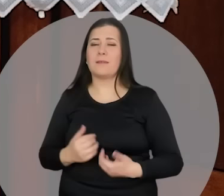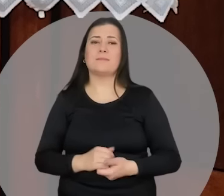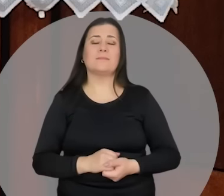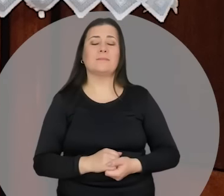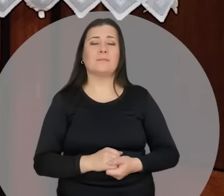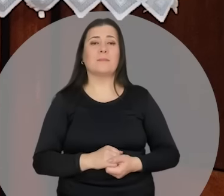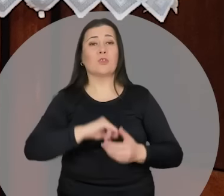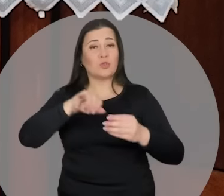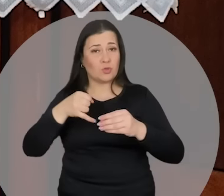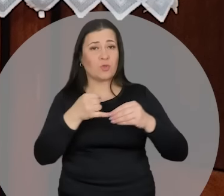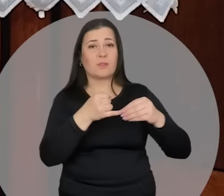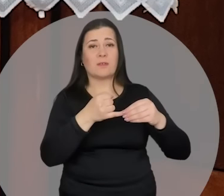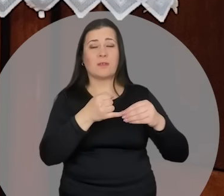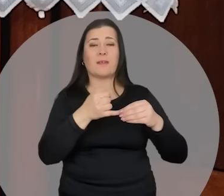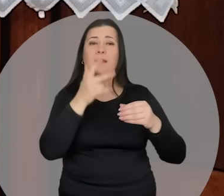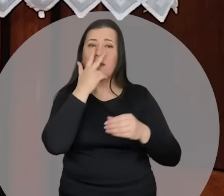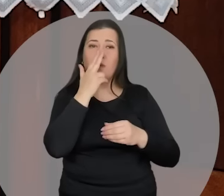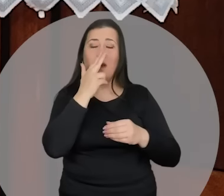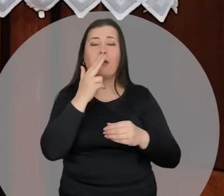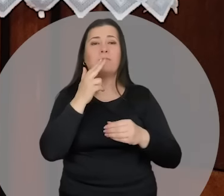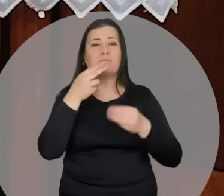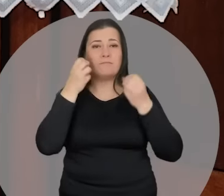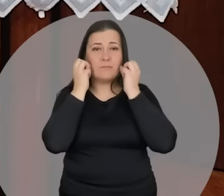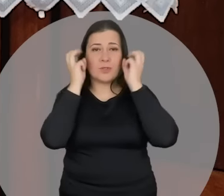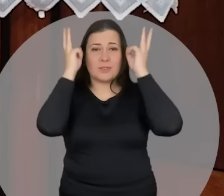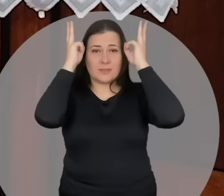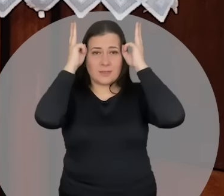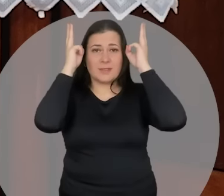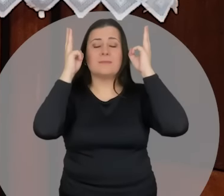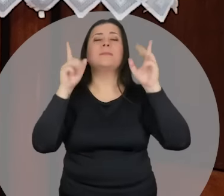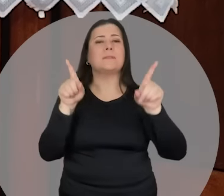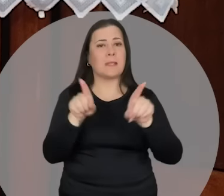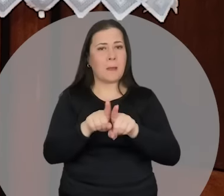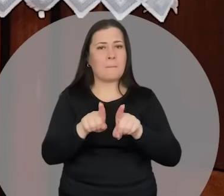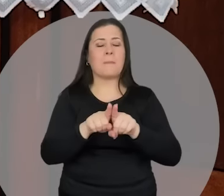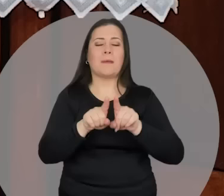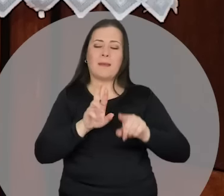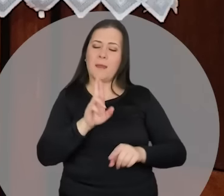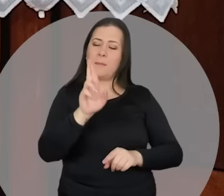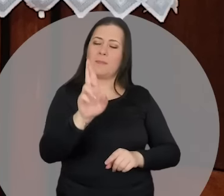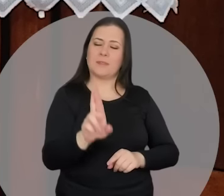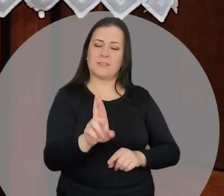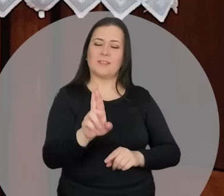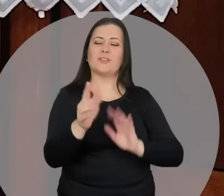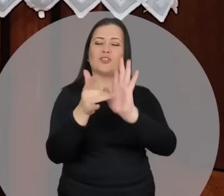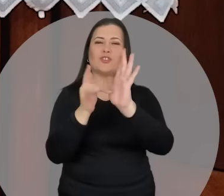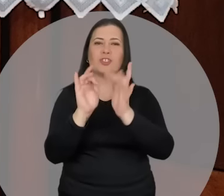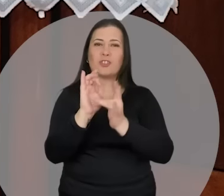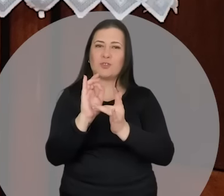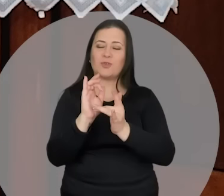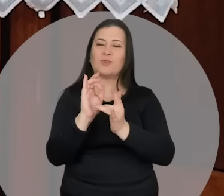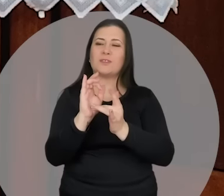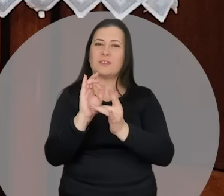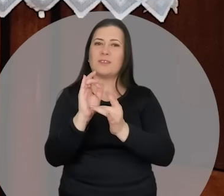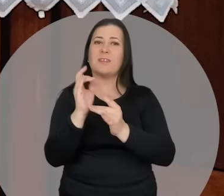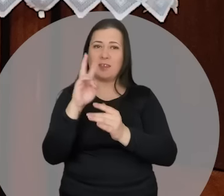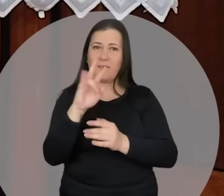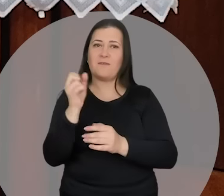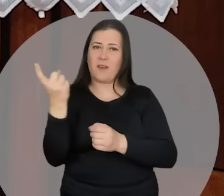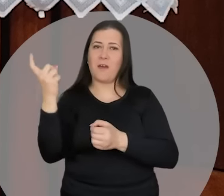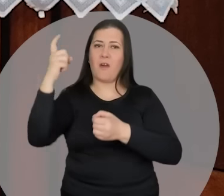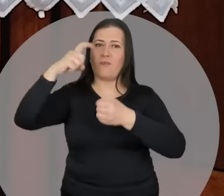como Moisés, representam Jesus que há de vir. Em Jesus, o discurso e prática